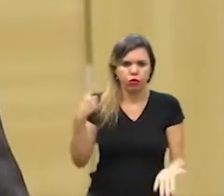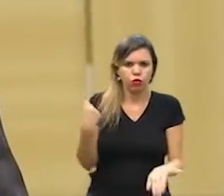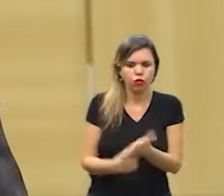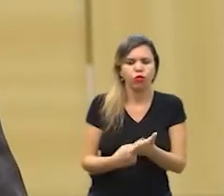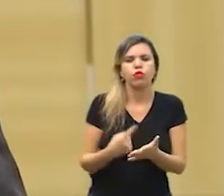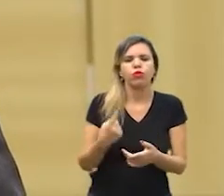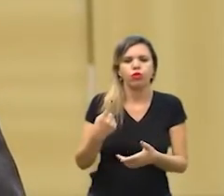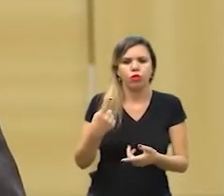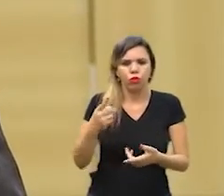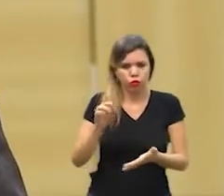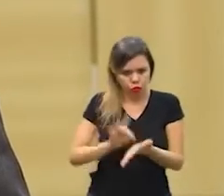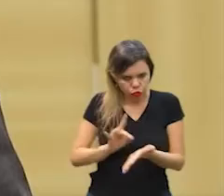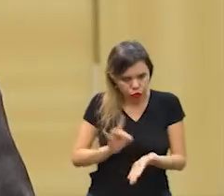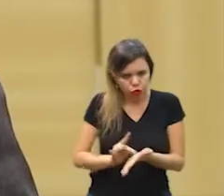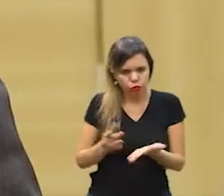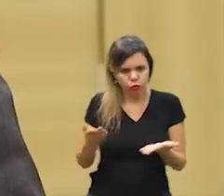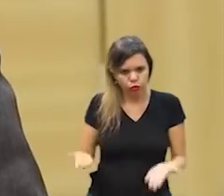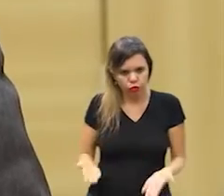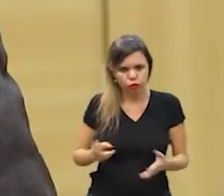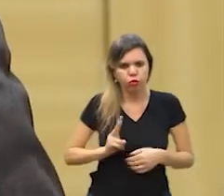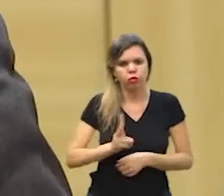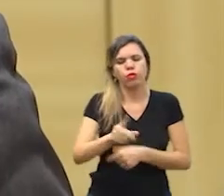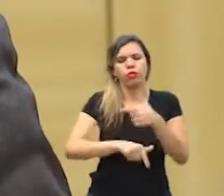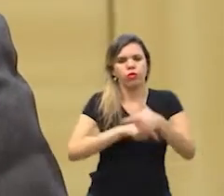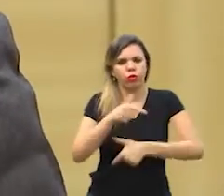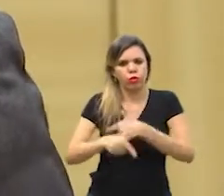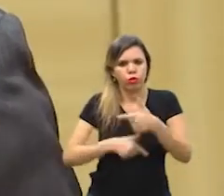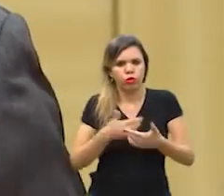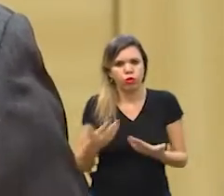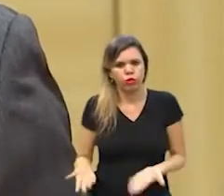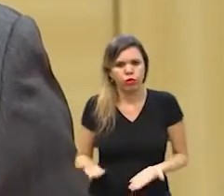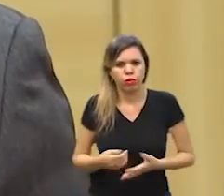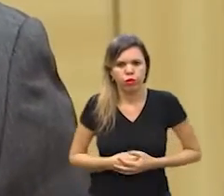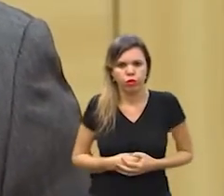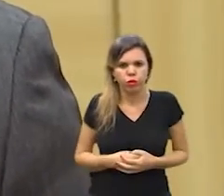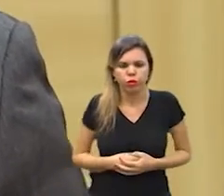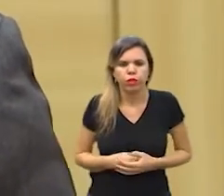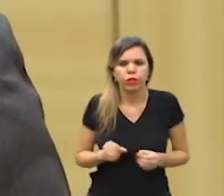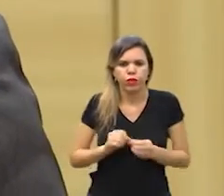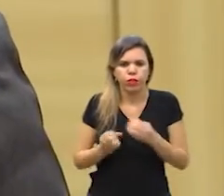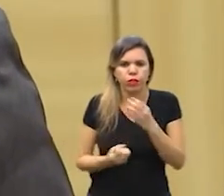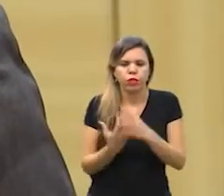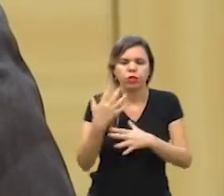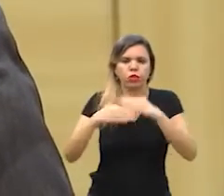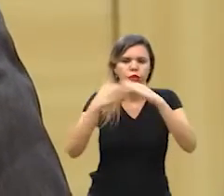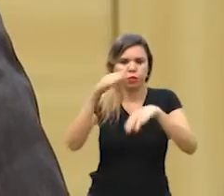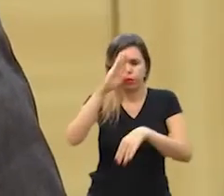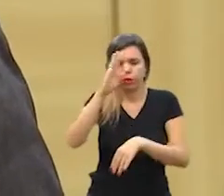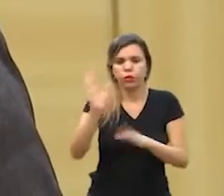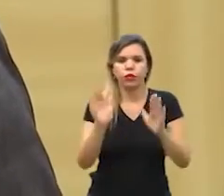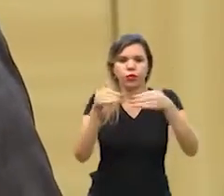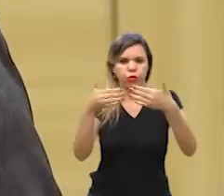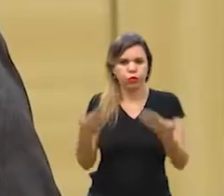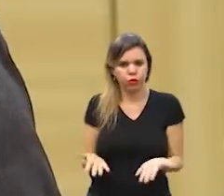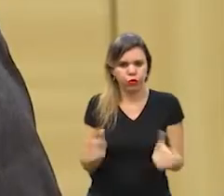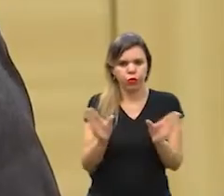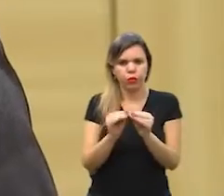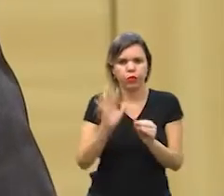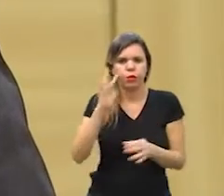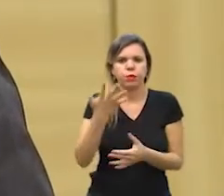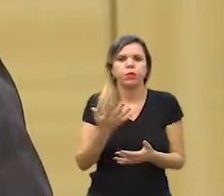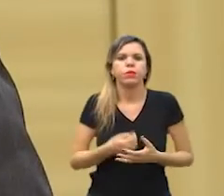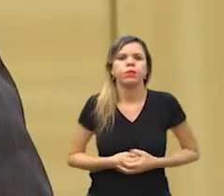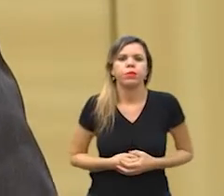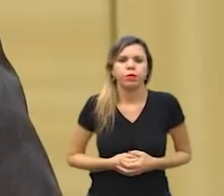reunião, o que a gente combinou foi realmente dar continuidade no trabalho que estava sendo desenvolvido, mas principalmente focado